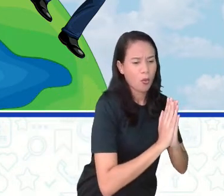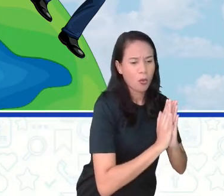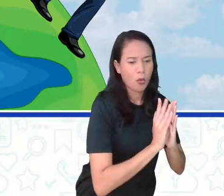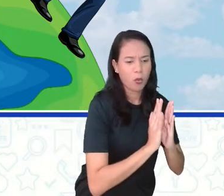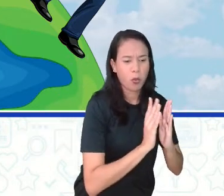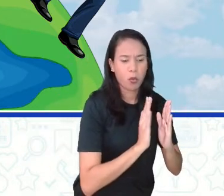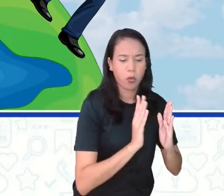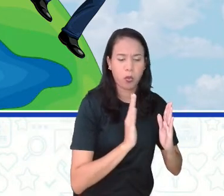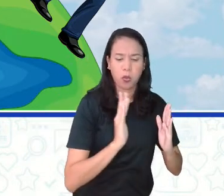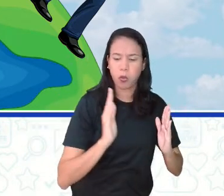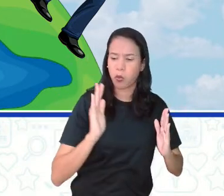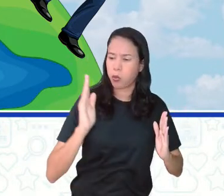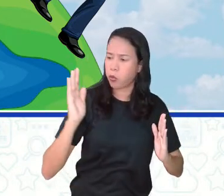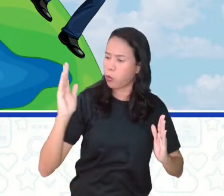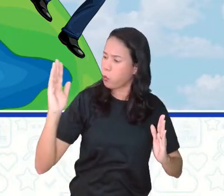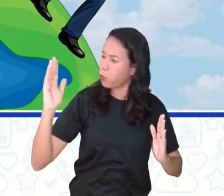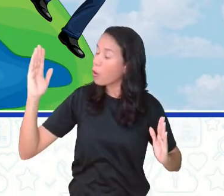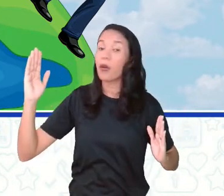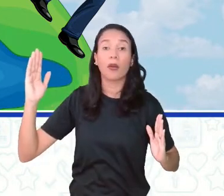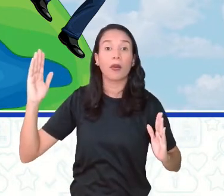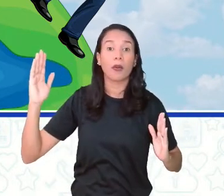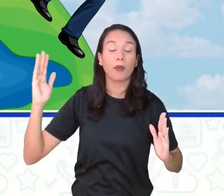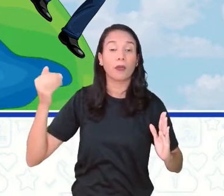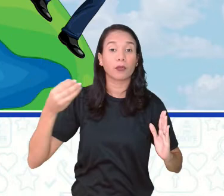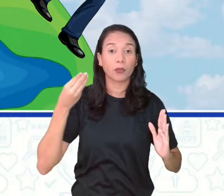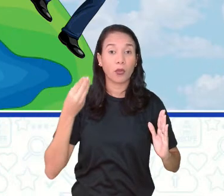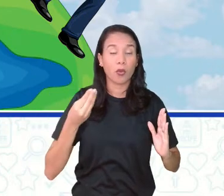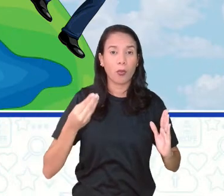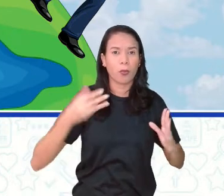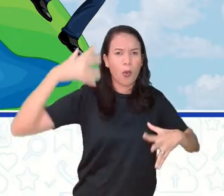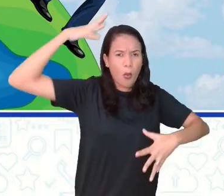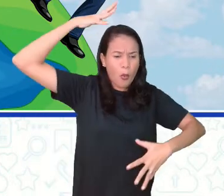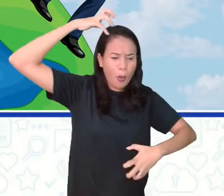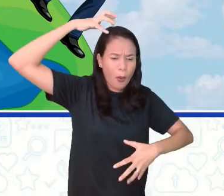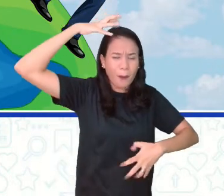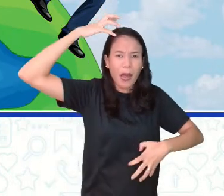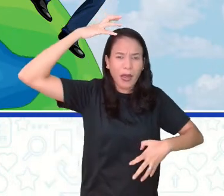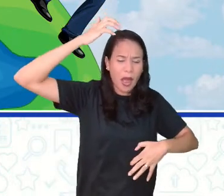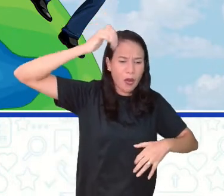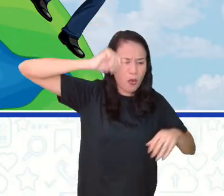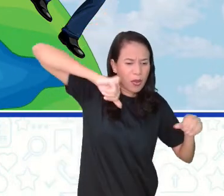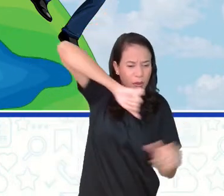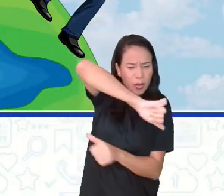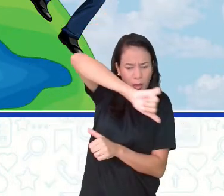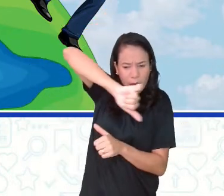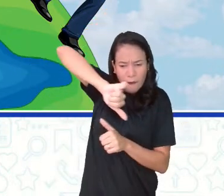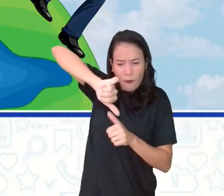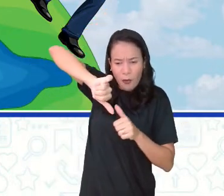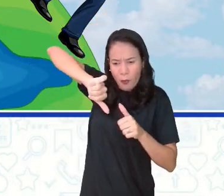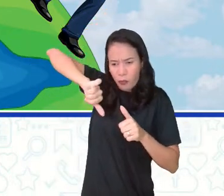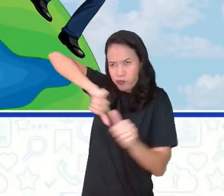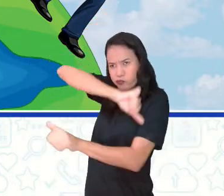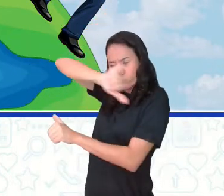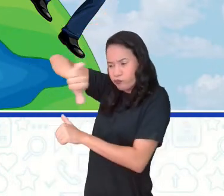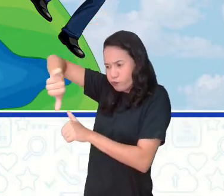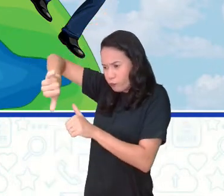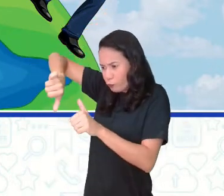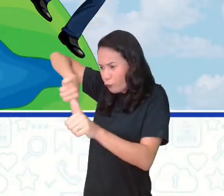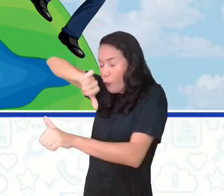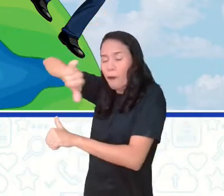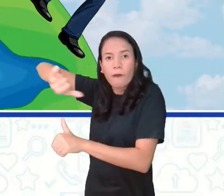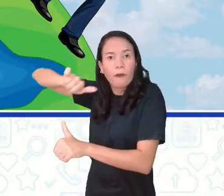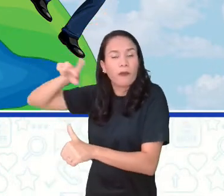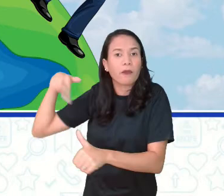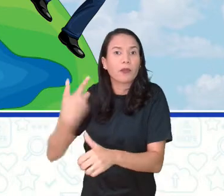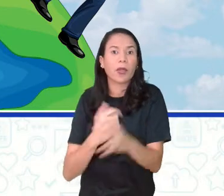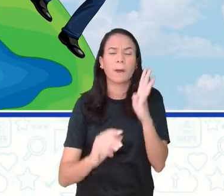gente começa a ver a questão aí do macaco, de umas transformações, e aí a gente vai desvendar um pouquinho esse